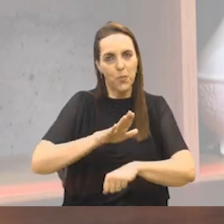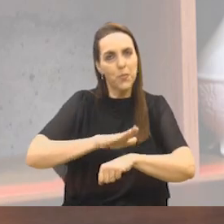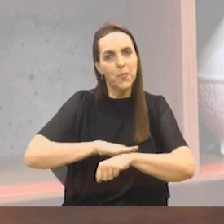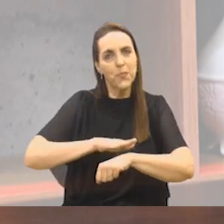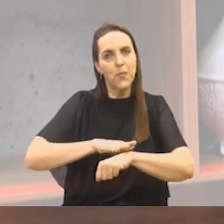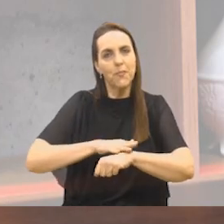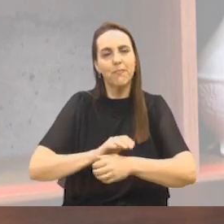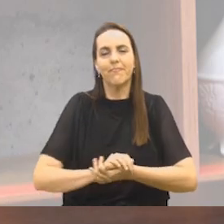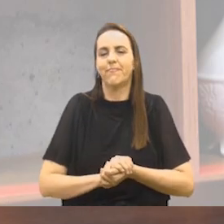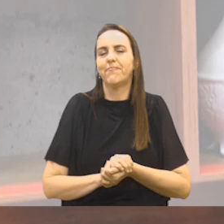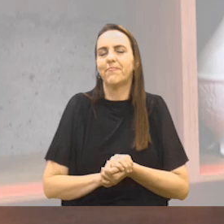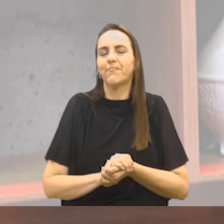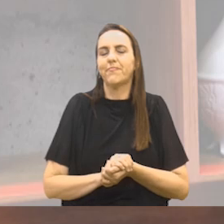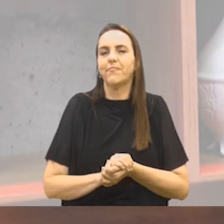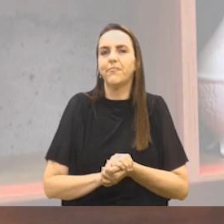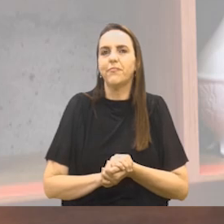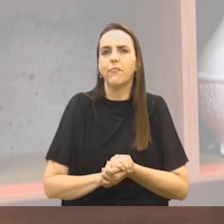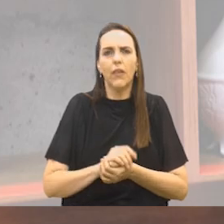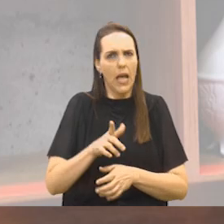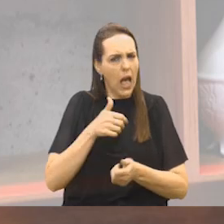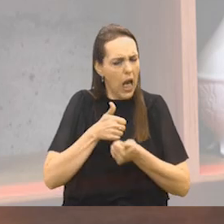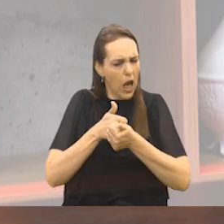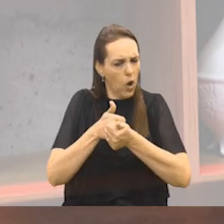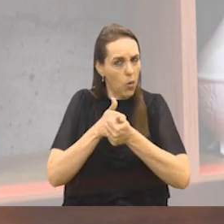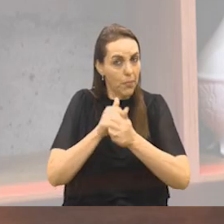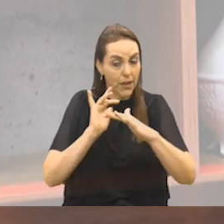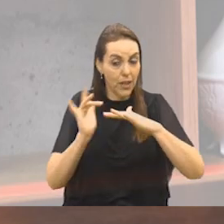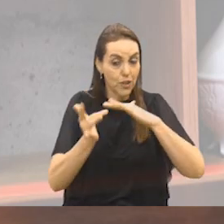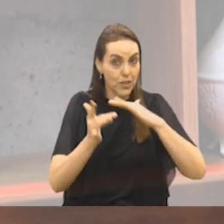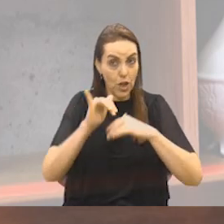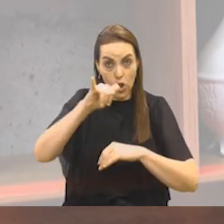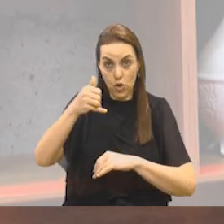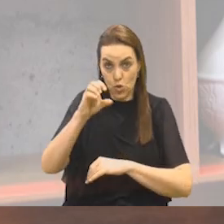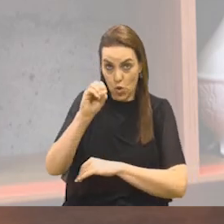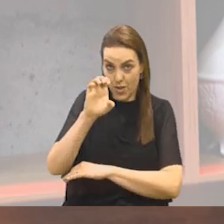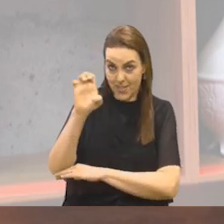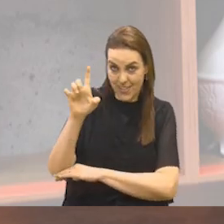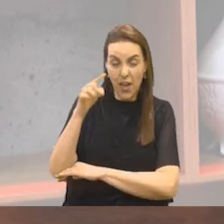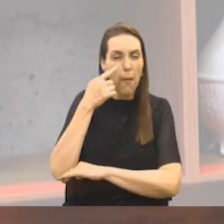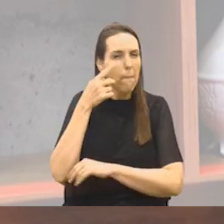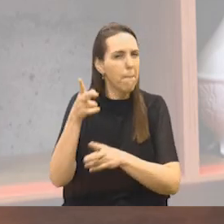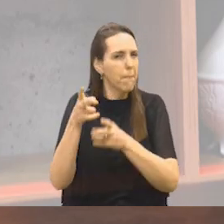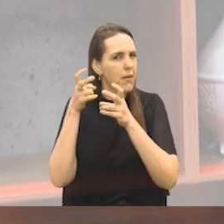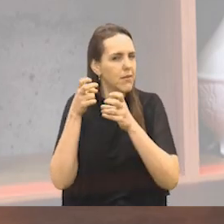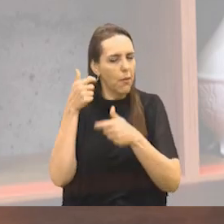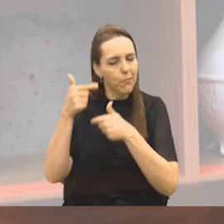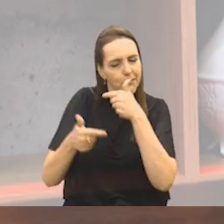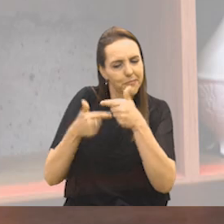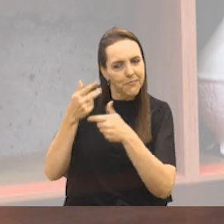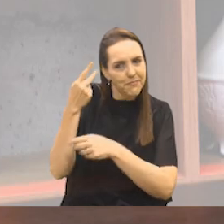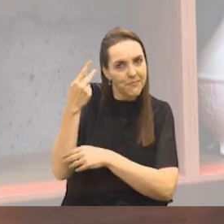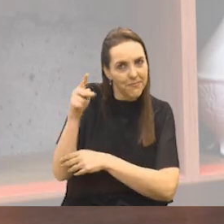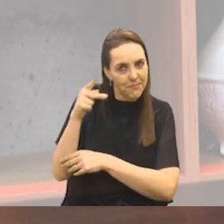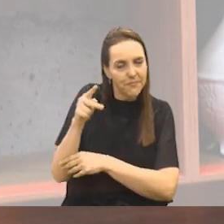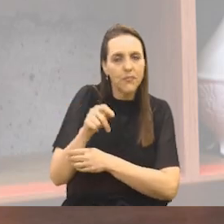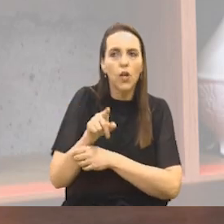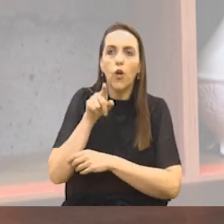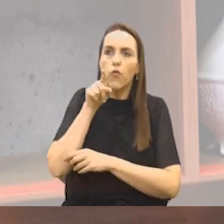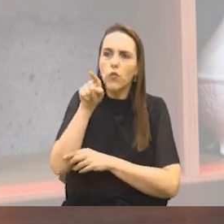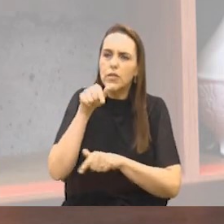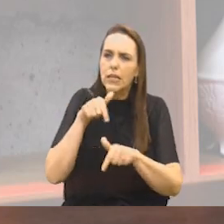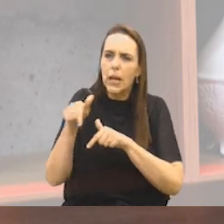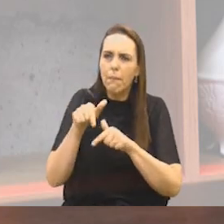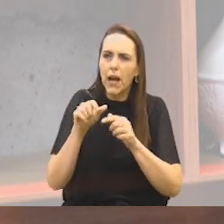estamos vivenciando naquele momento, né, Josi? Quem acompanha a Josi nas redes sociais vê muito os trabalhos que